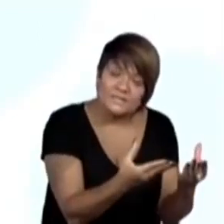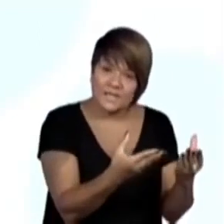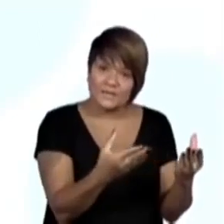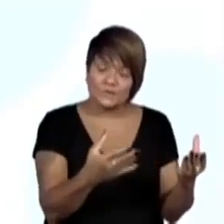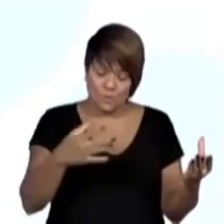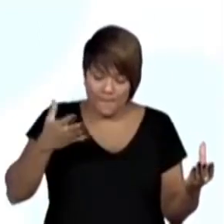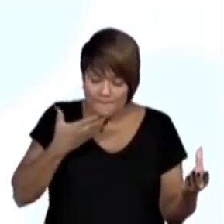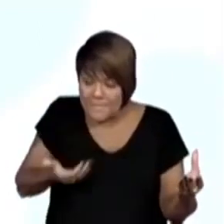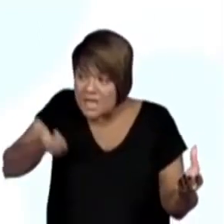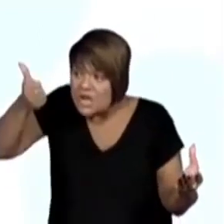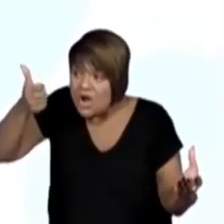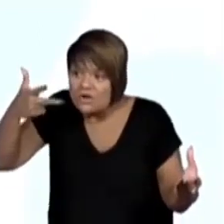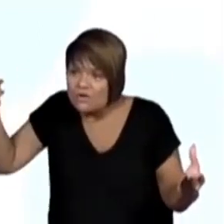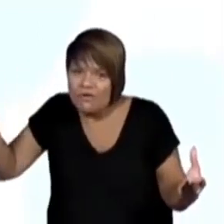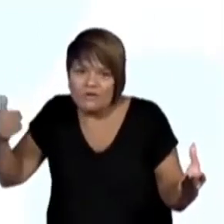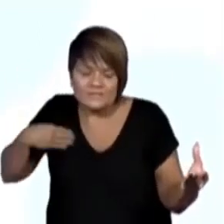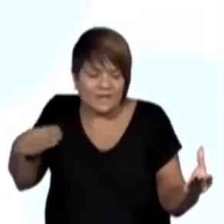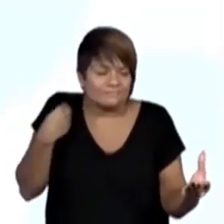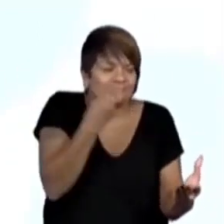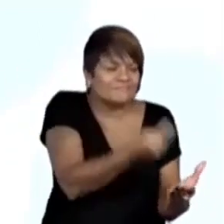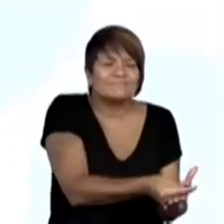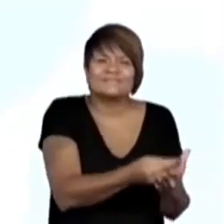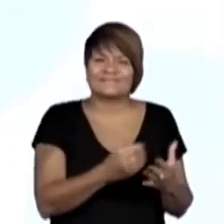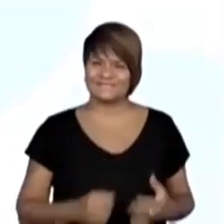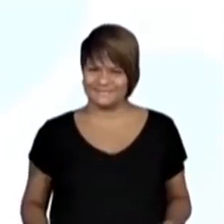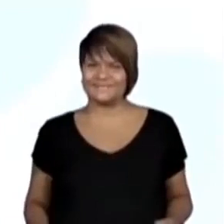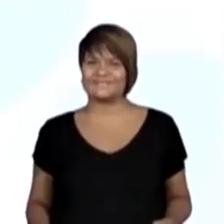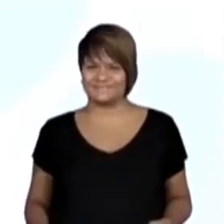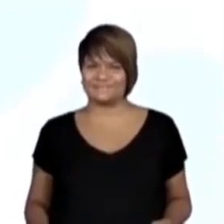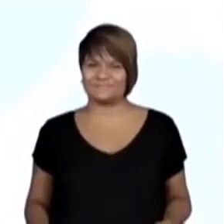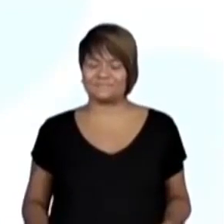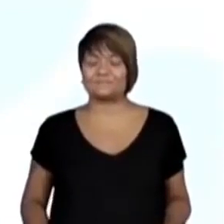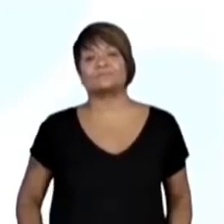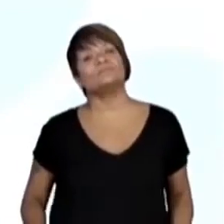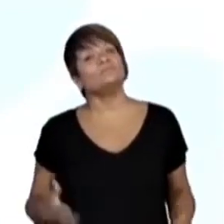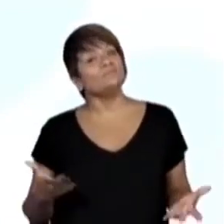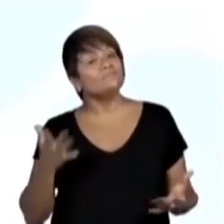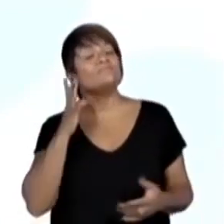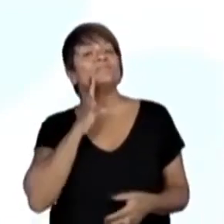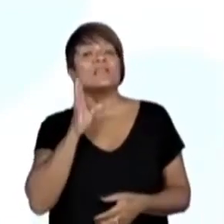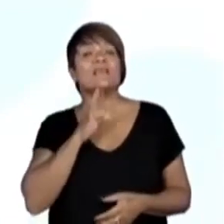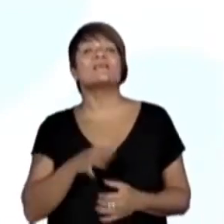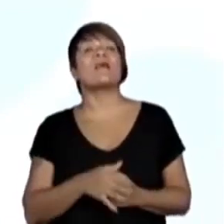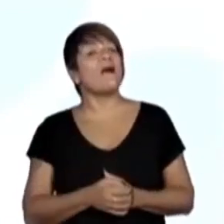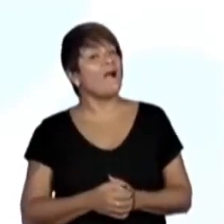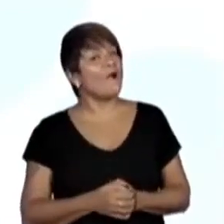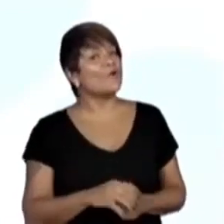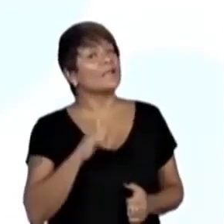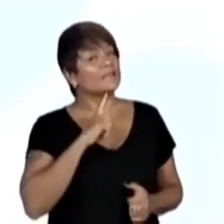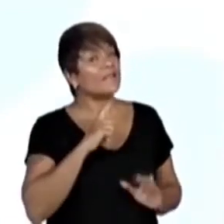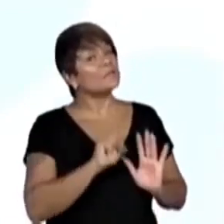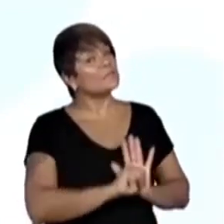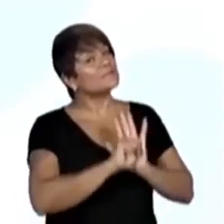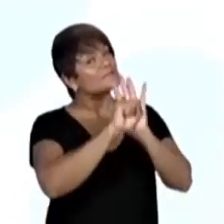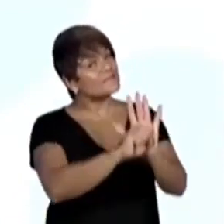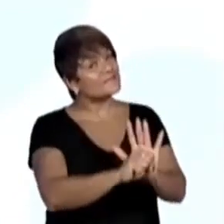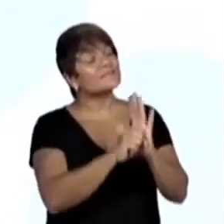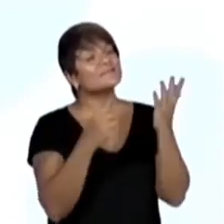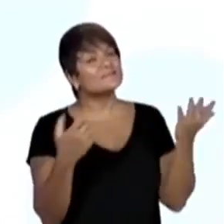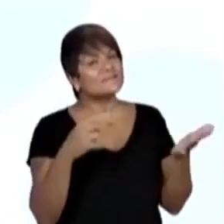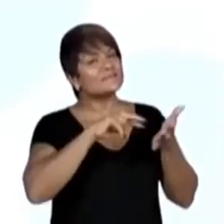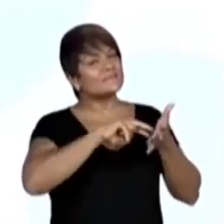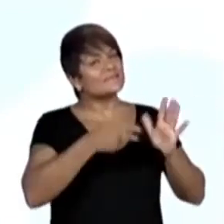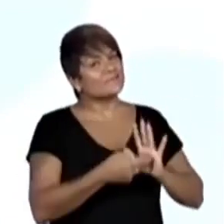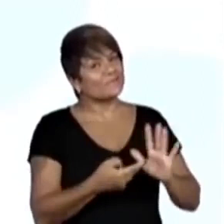melhor para essa pessoa. Nossa, que legal! Então, tem toda uma simbologia por trás da boneca. Então,